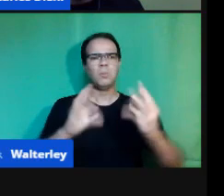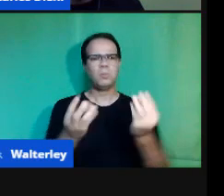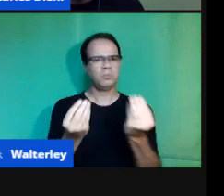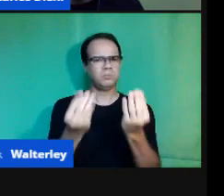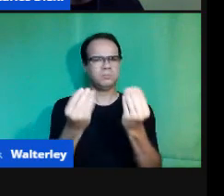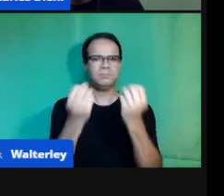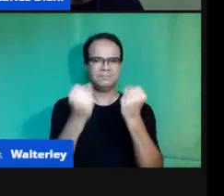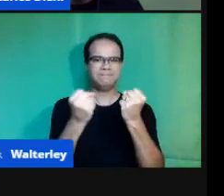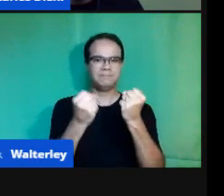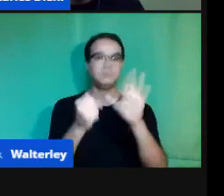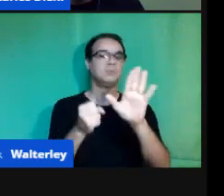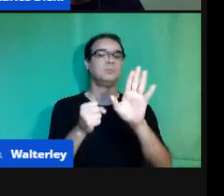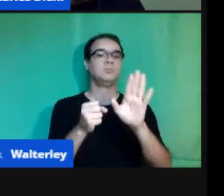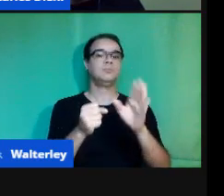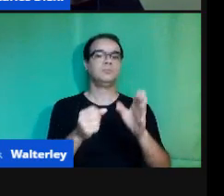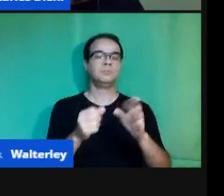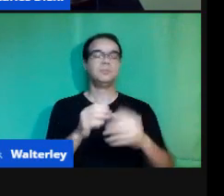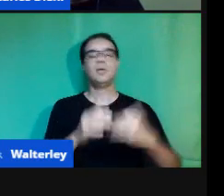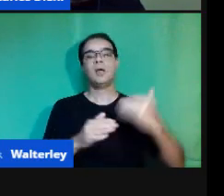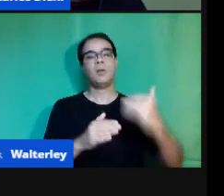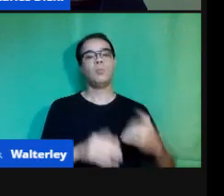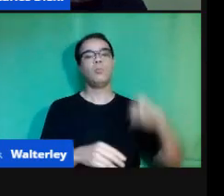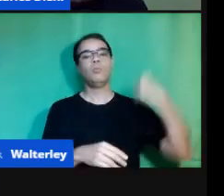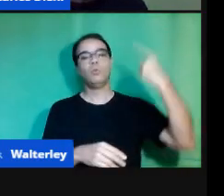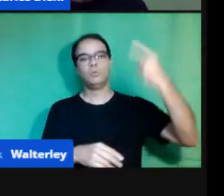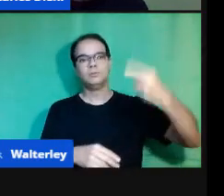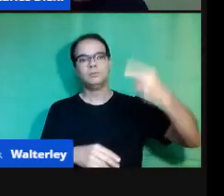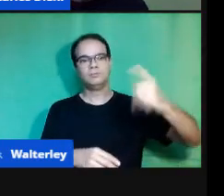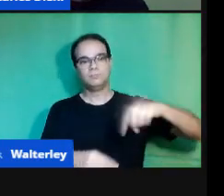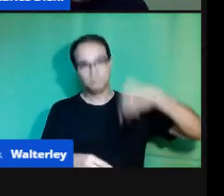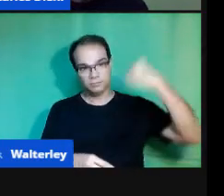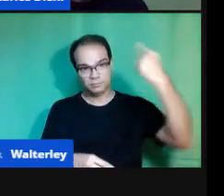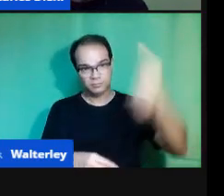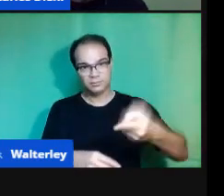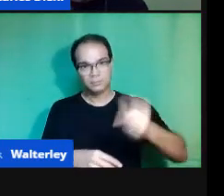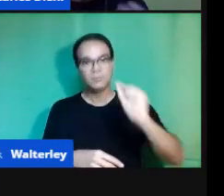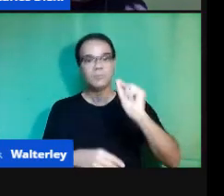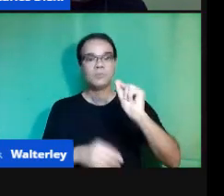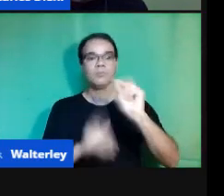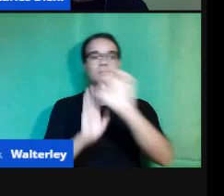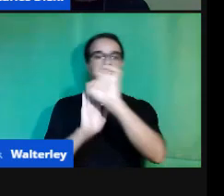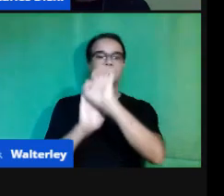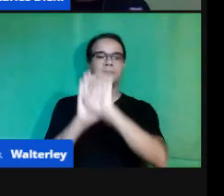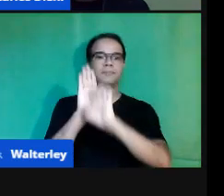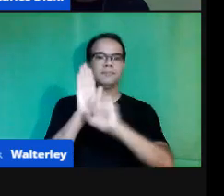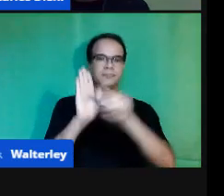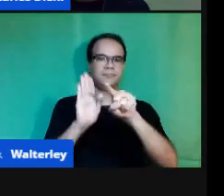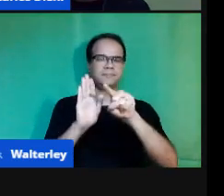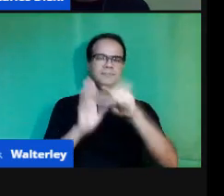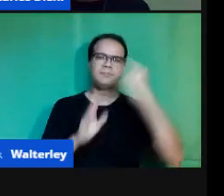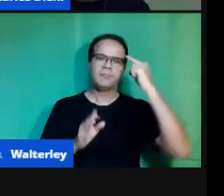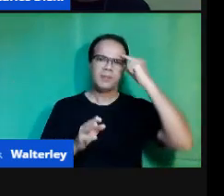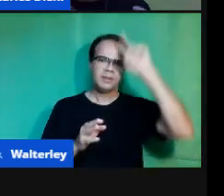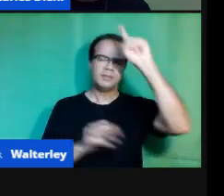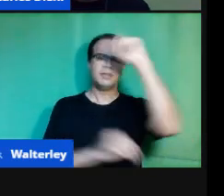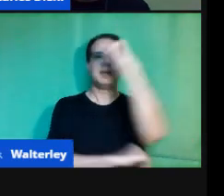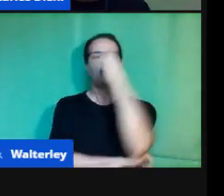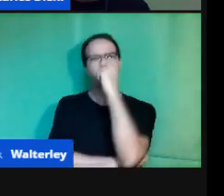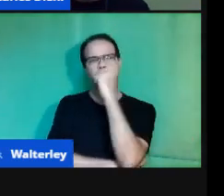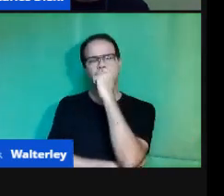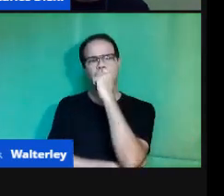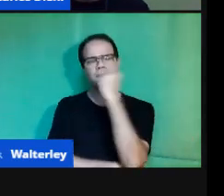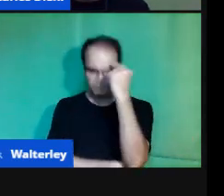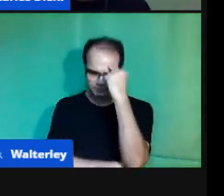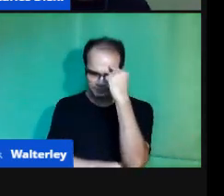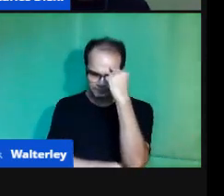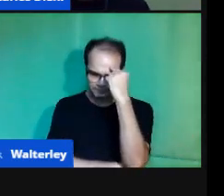exercício mental para cada um, que é tentar colocar no papel, pegar uma ideia que você tem em sala de aula, alguma questão